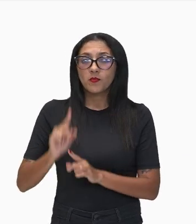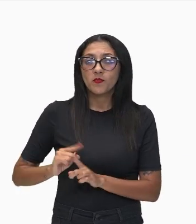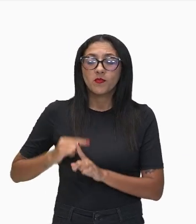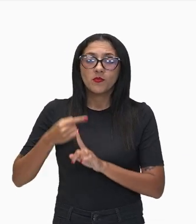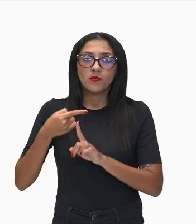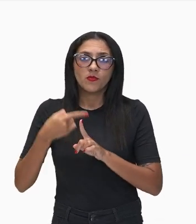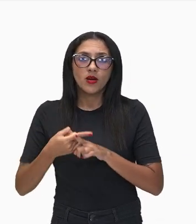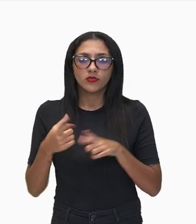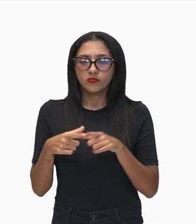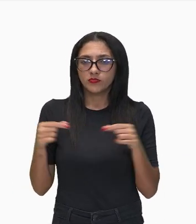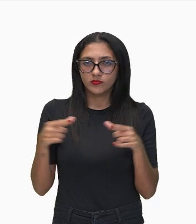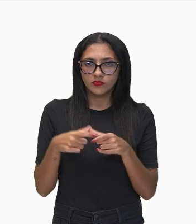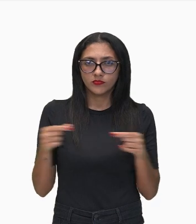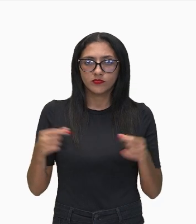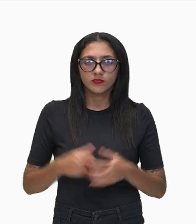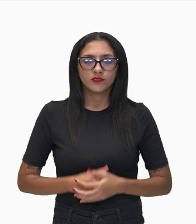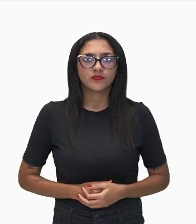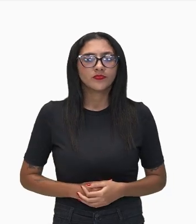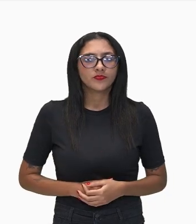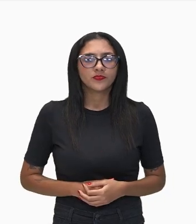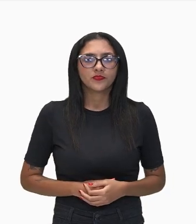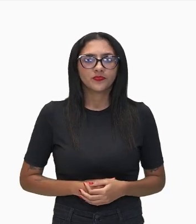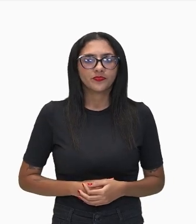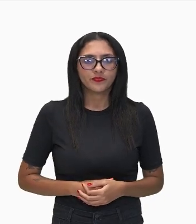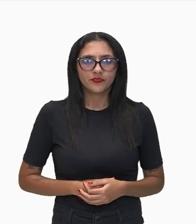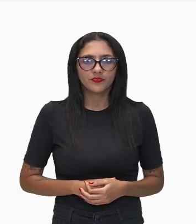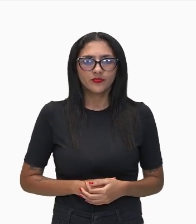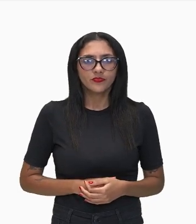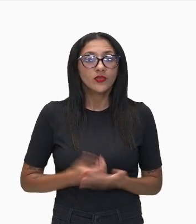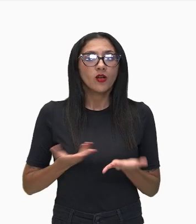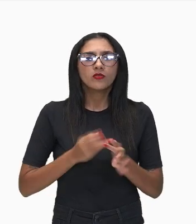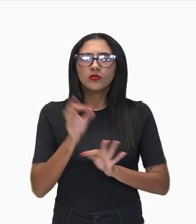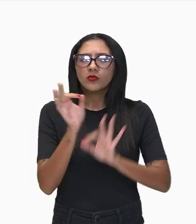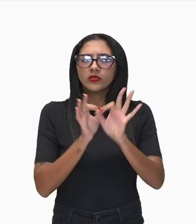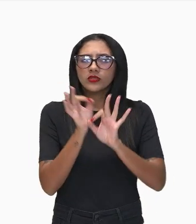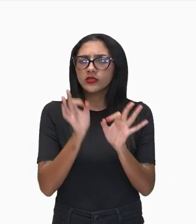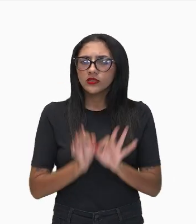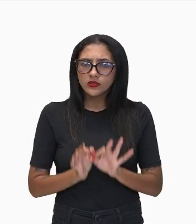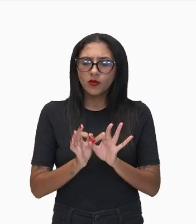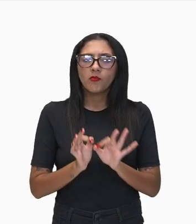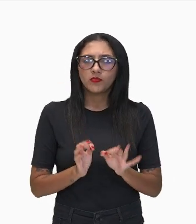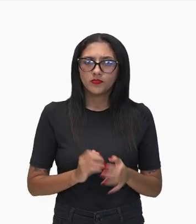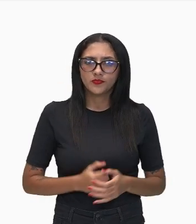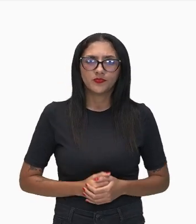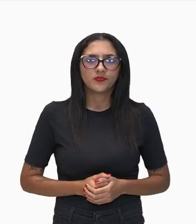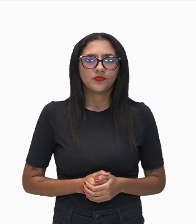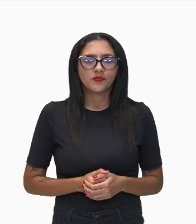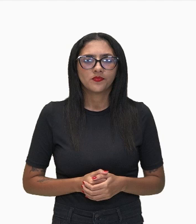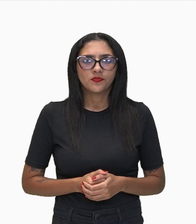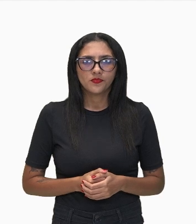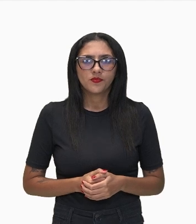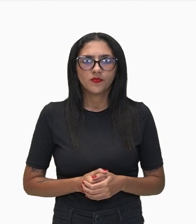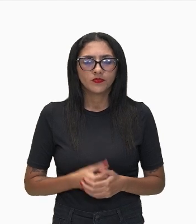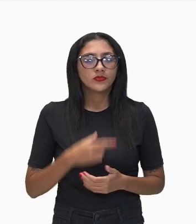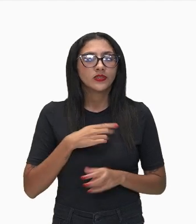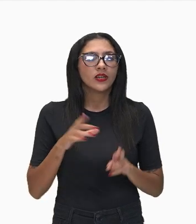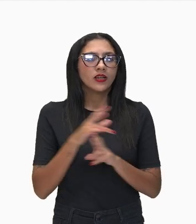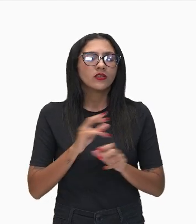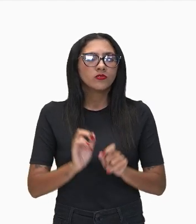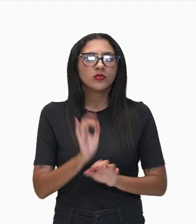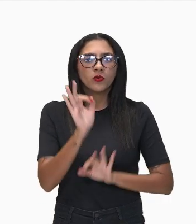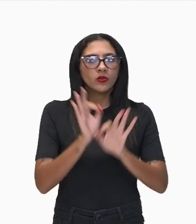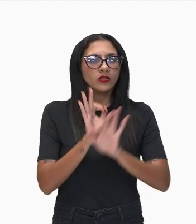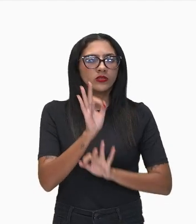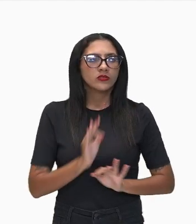falando ainda sobre a organização territorial do Estado Nacional. Então, ela vai se referir, essa